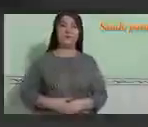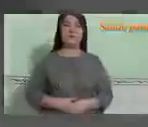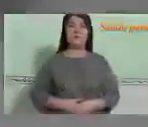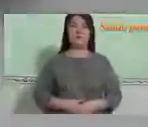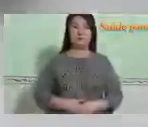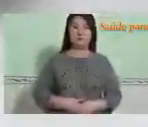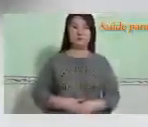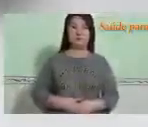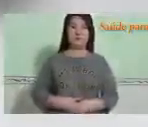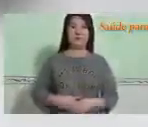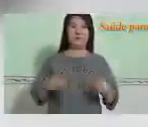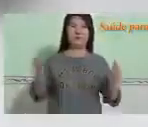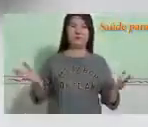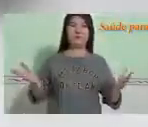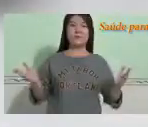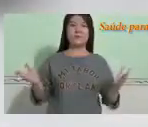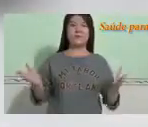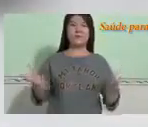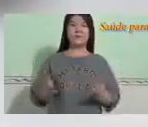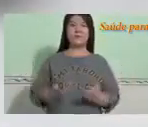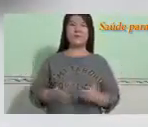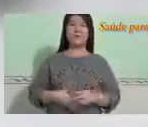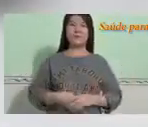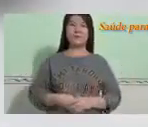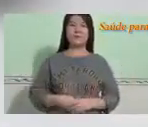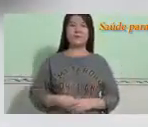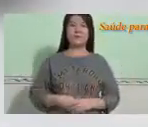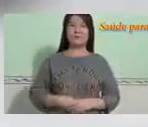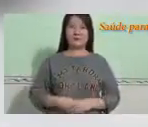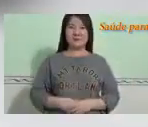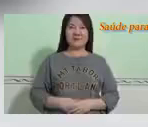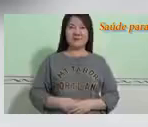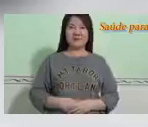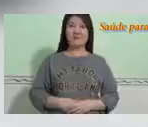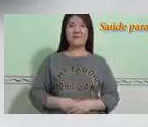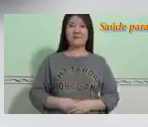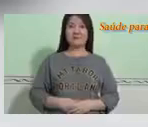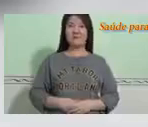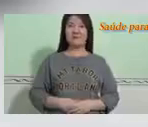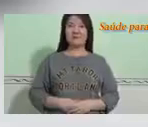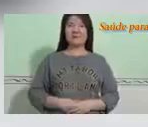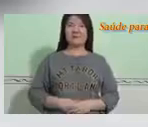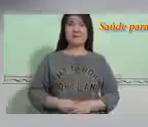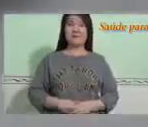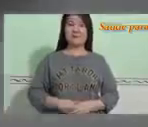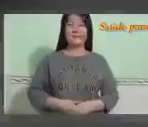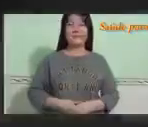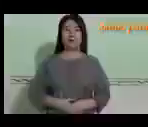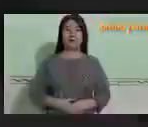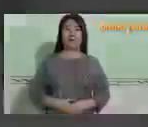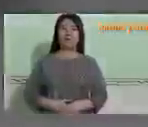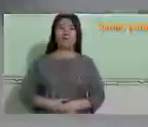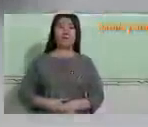CIRURGIA quando o tratamento com medicamentos não é suficiente para aliviar os sintomas e evitar a progressão da doença, pode